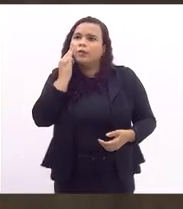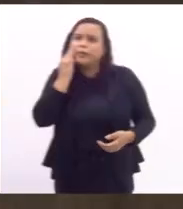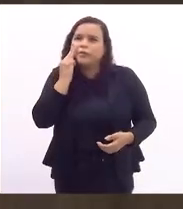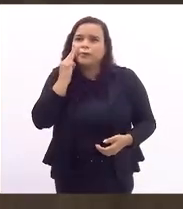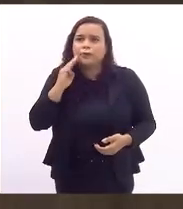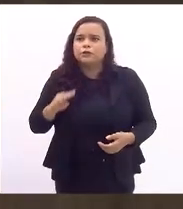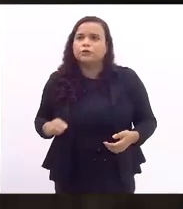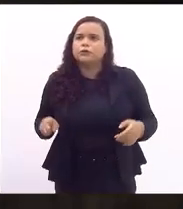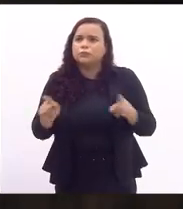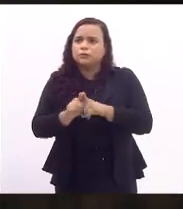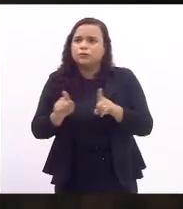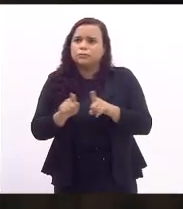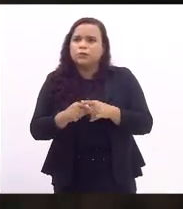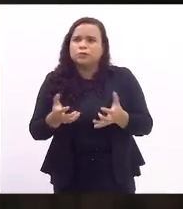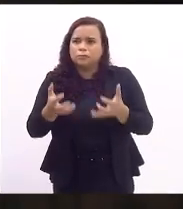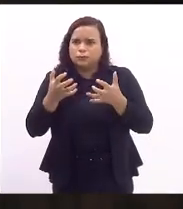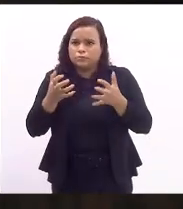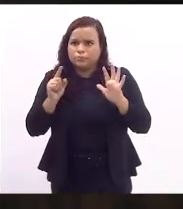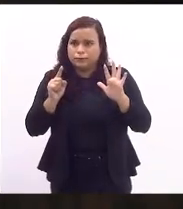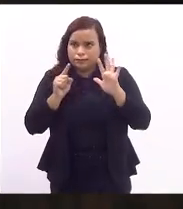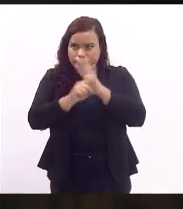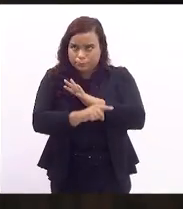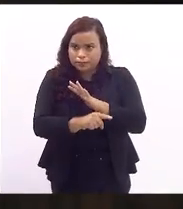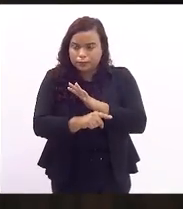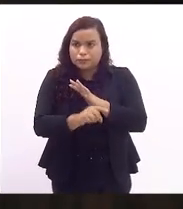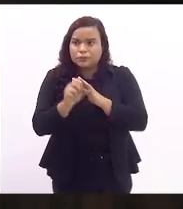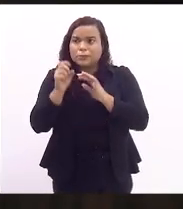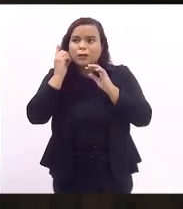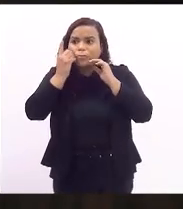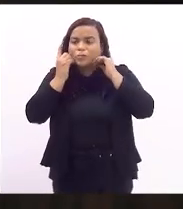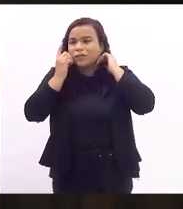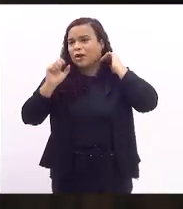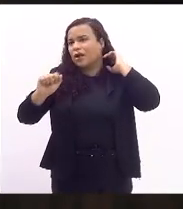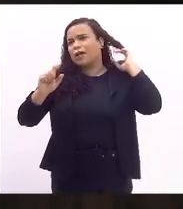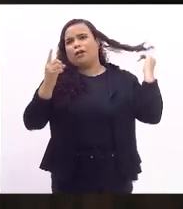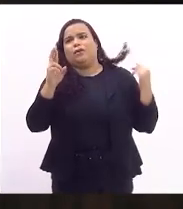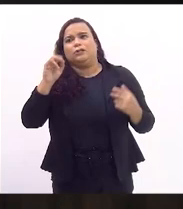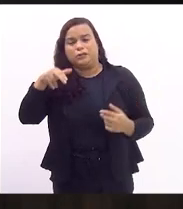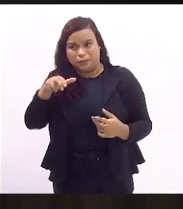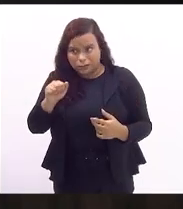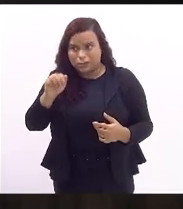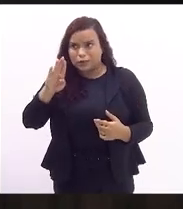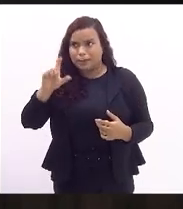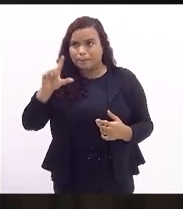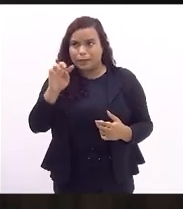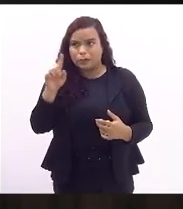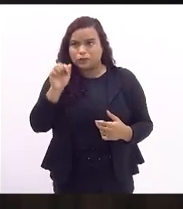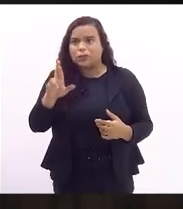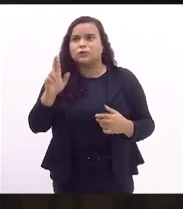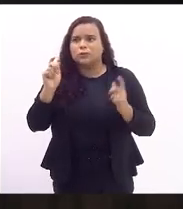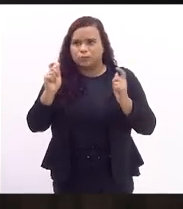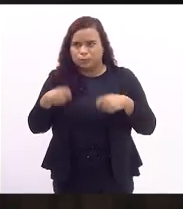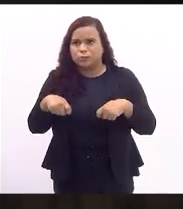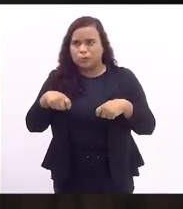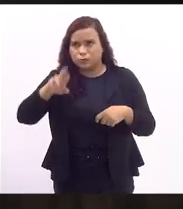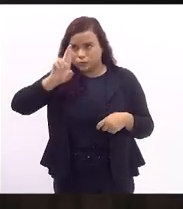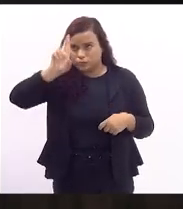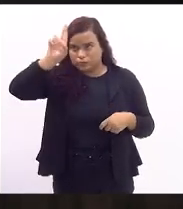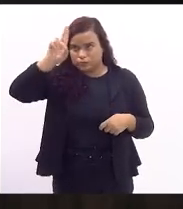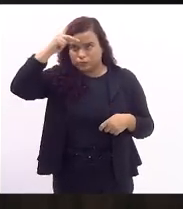eu queria pergunta minutinhos se a deputada Adriana Baltazar poderia presidir aqui o expediente